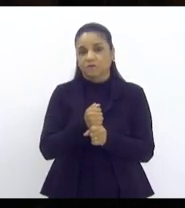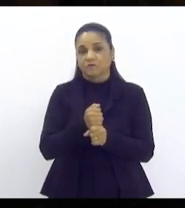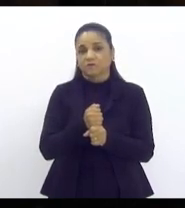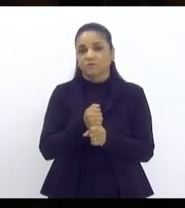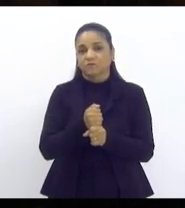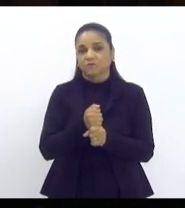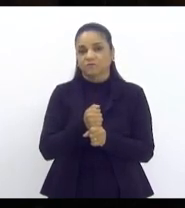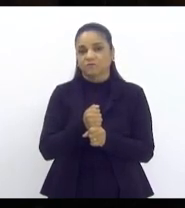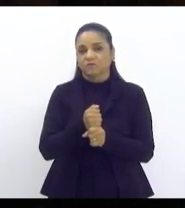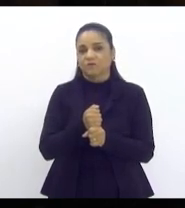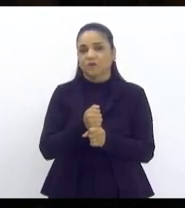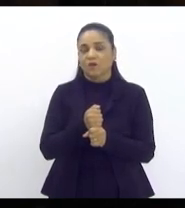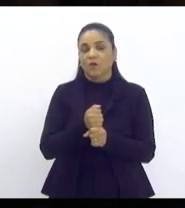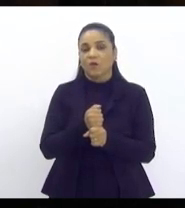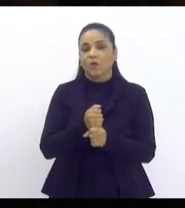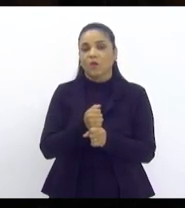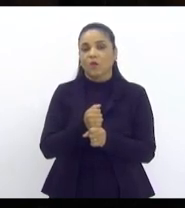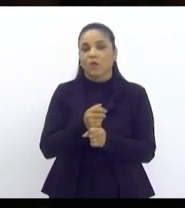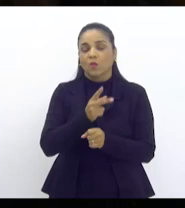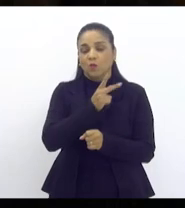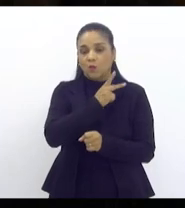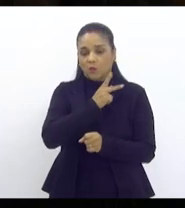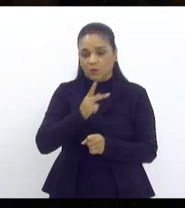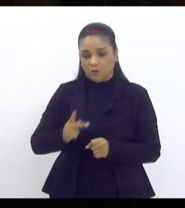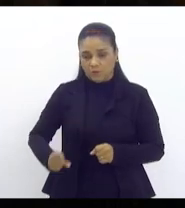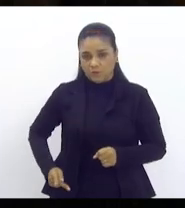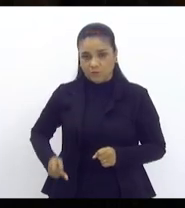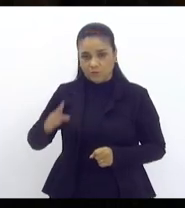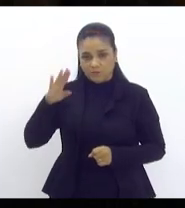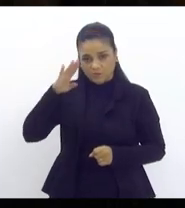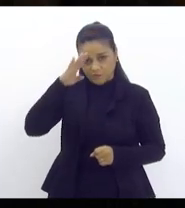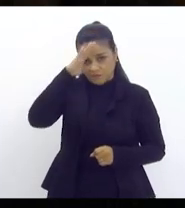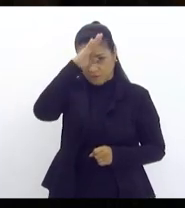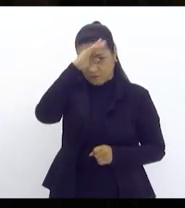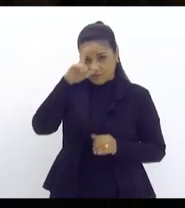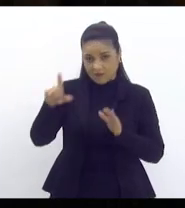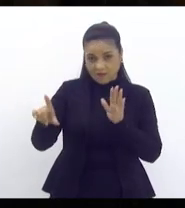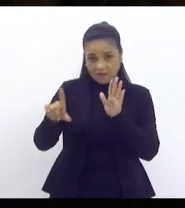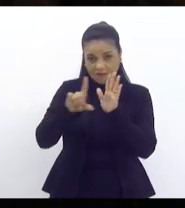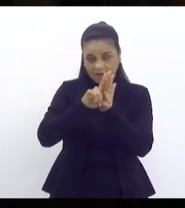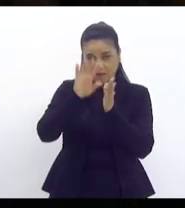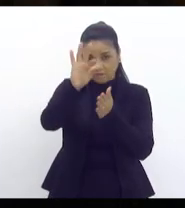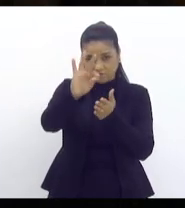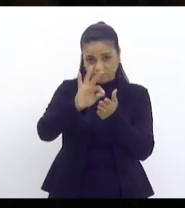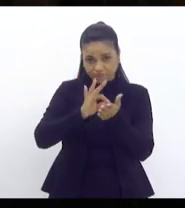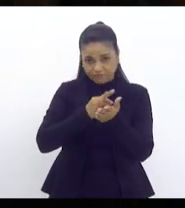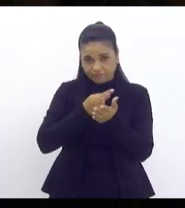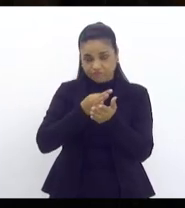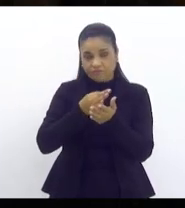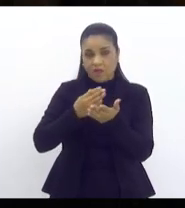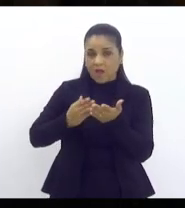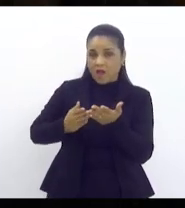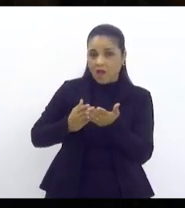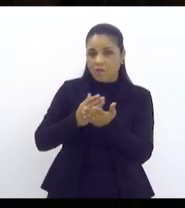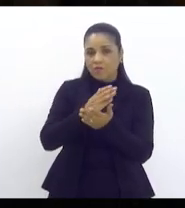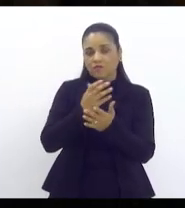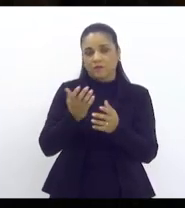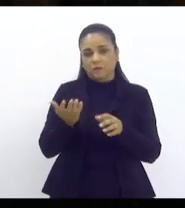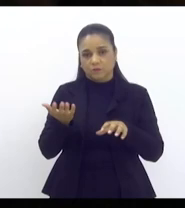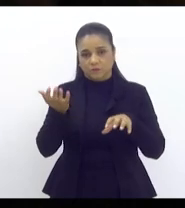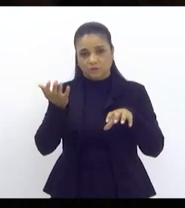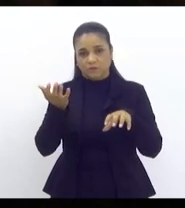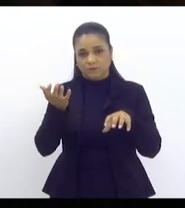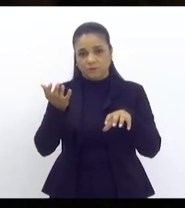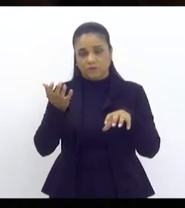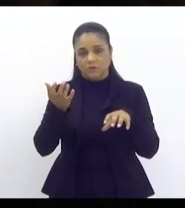o então presidente Bolsonaro sancionou leis aprovadas pelo Congresso Nacional